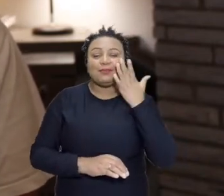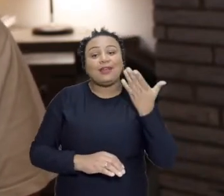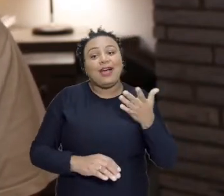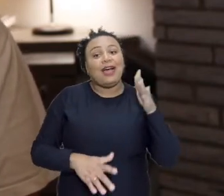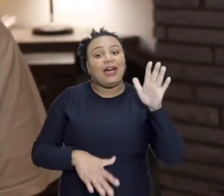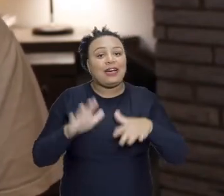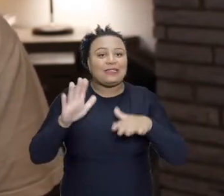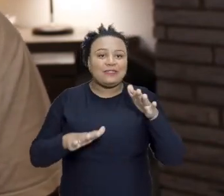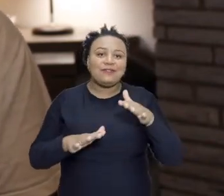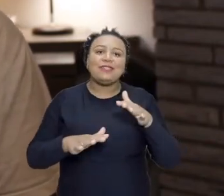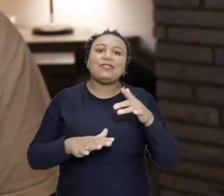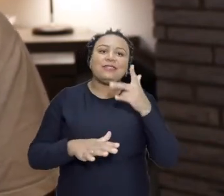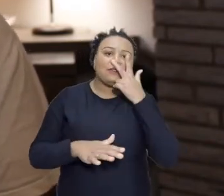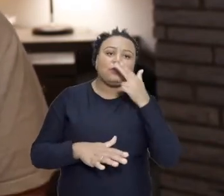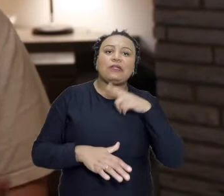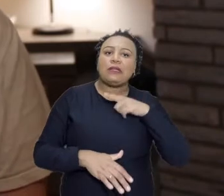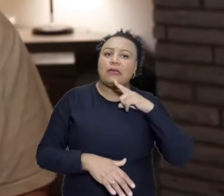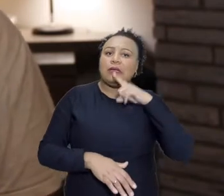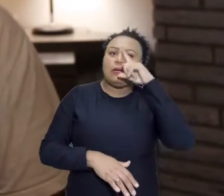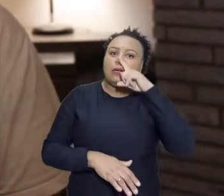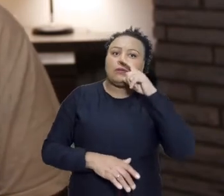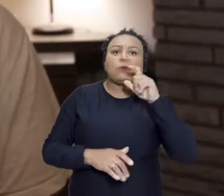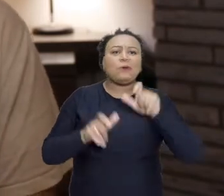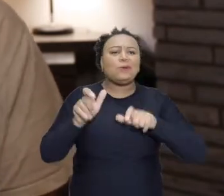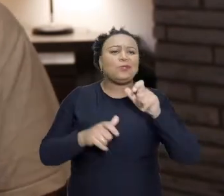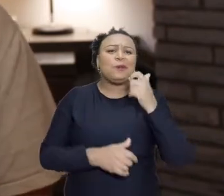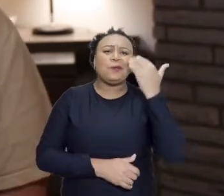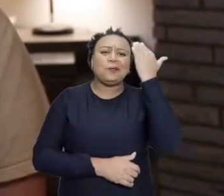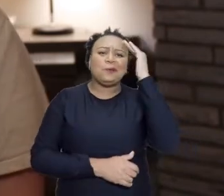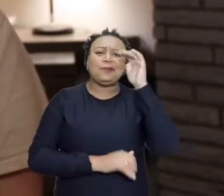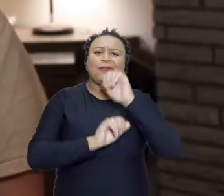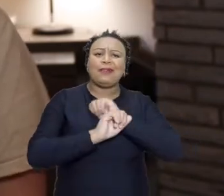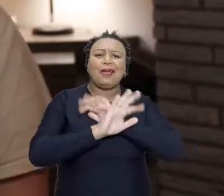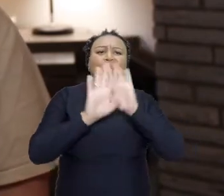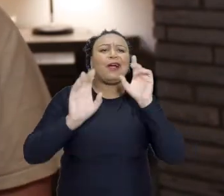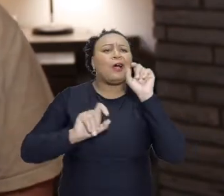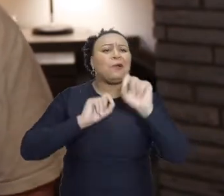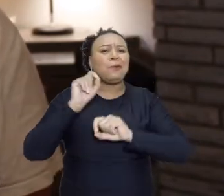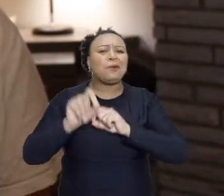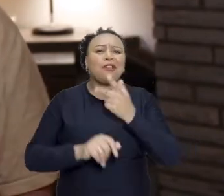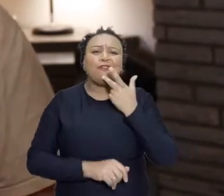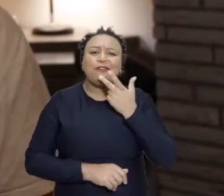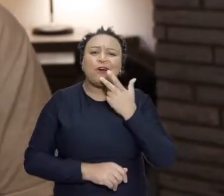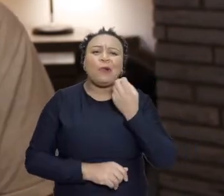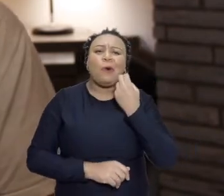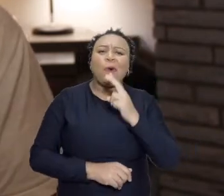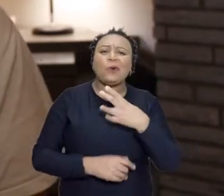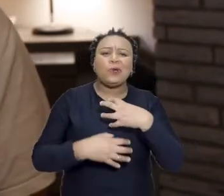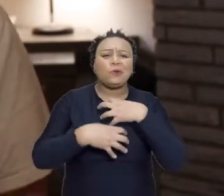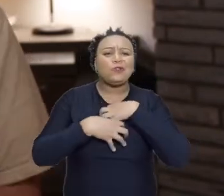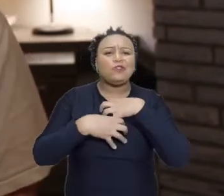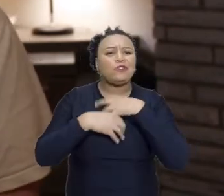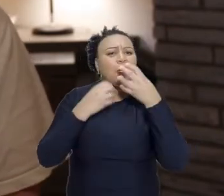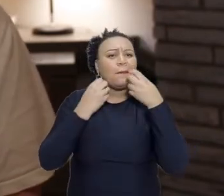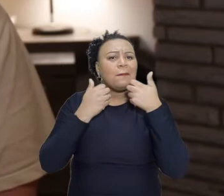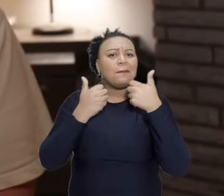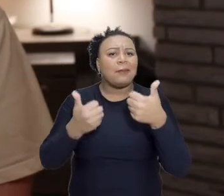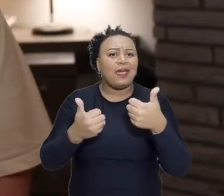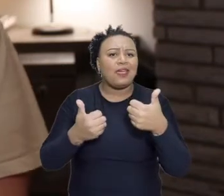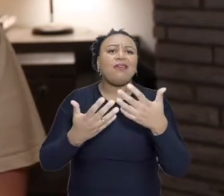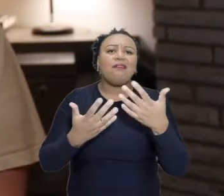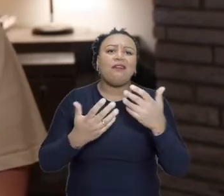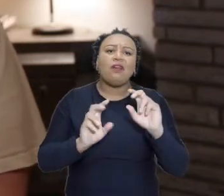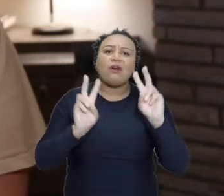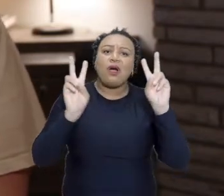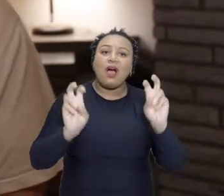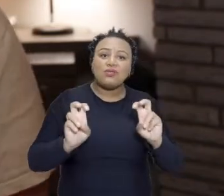gente corre o risco das pessoas não entenderem o que você está falando ou de não se sentirem confortáveis com o assunto que